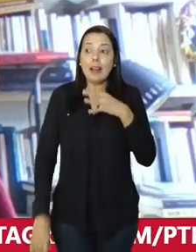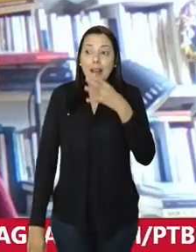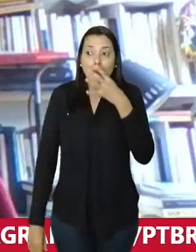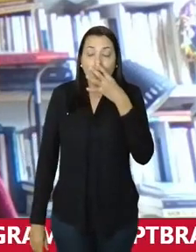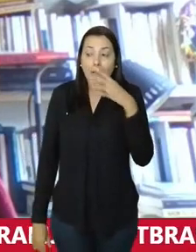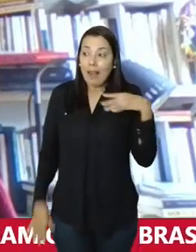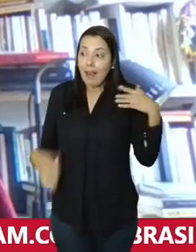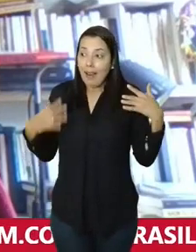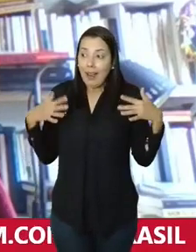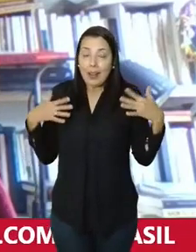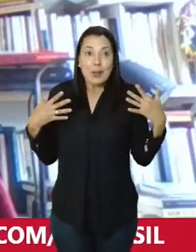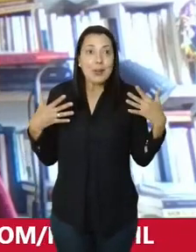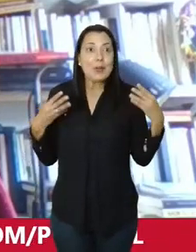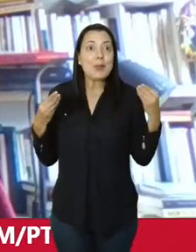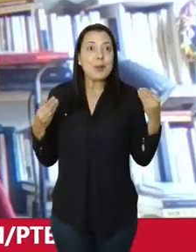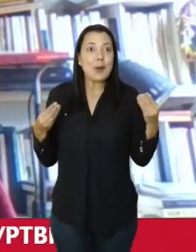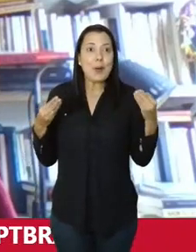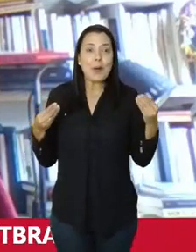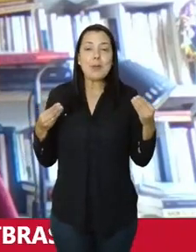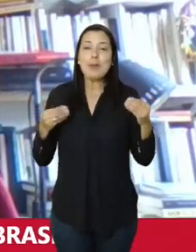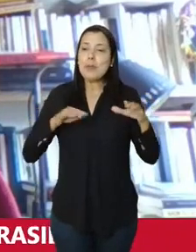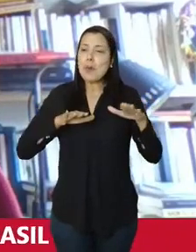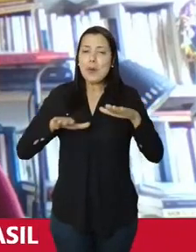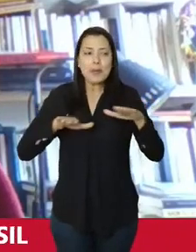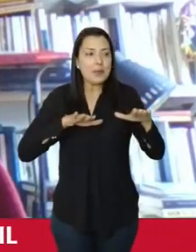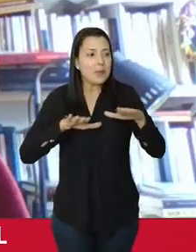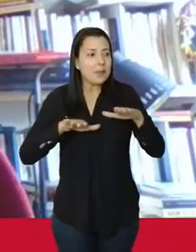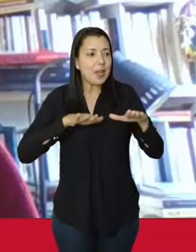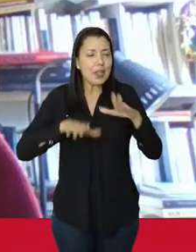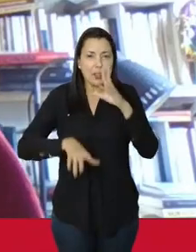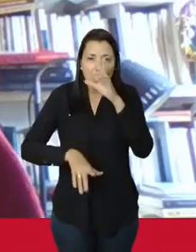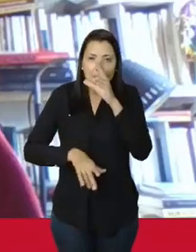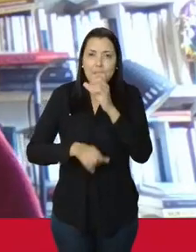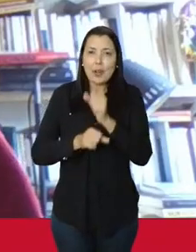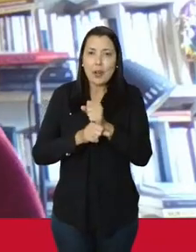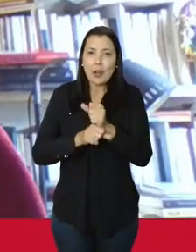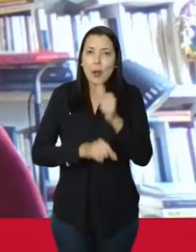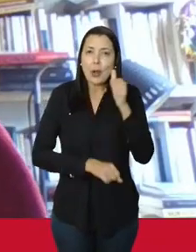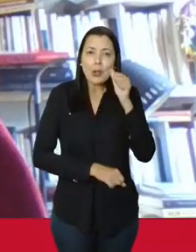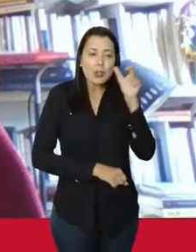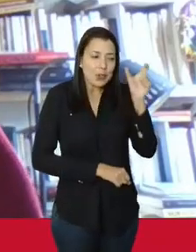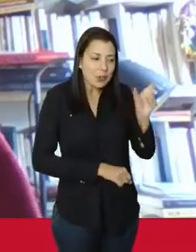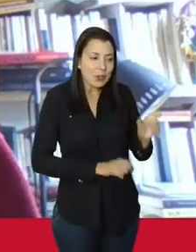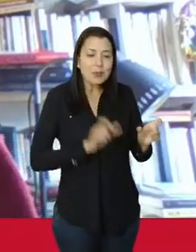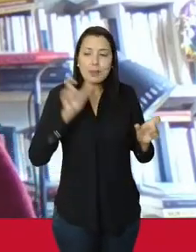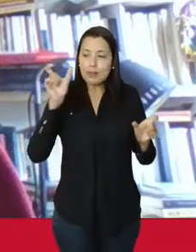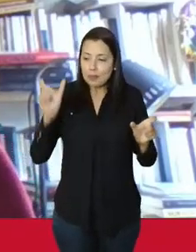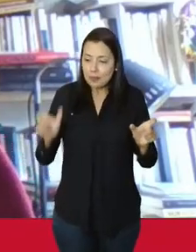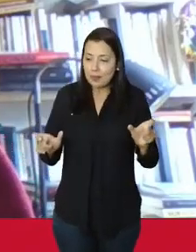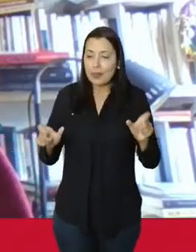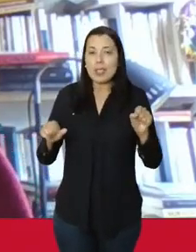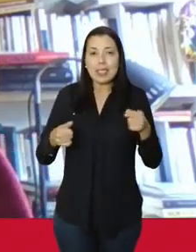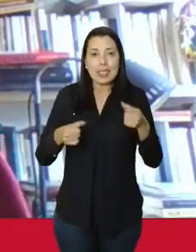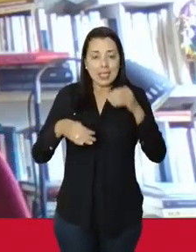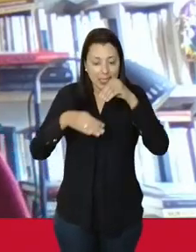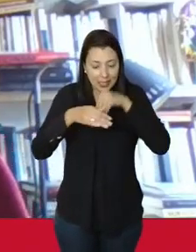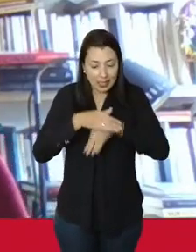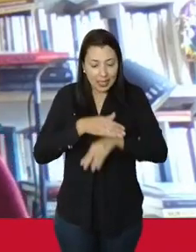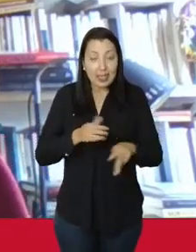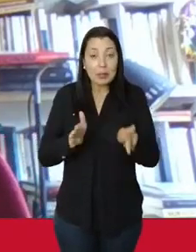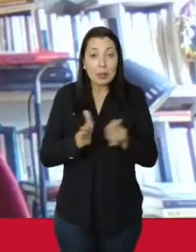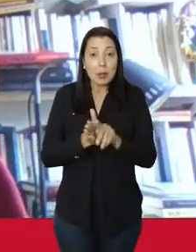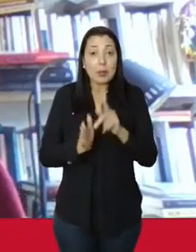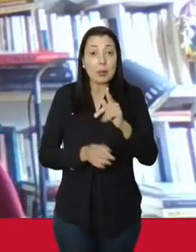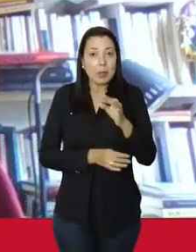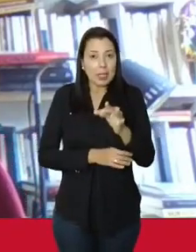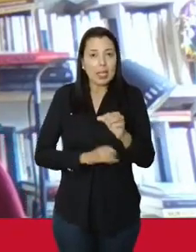impressionante o movimento forte que o Elas por Elas causou internamente no PT,